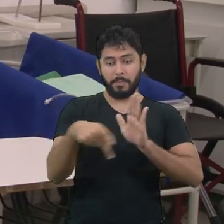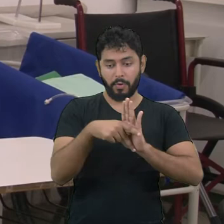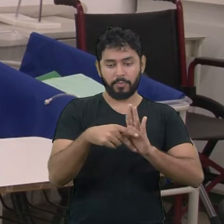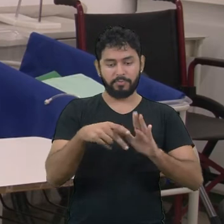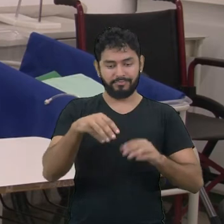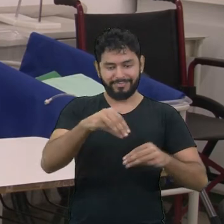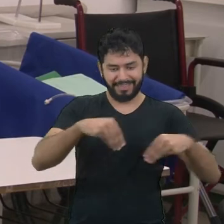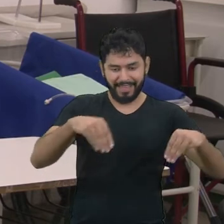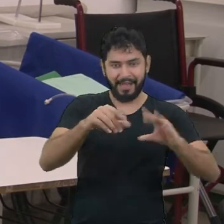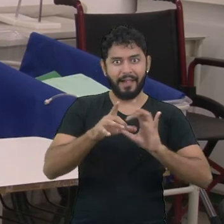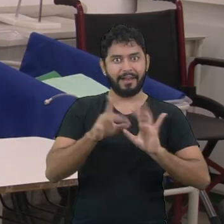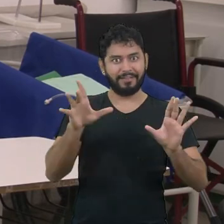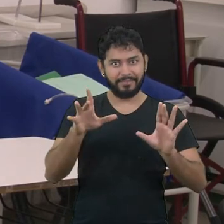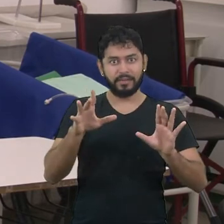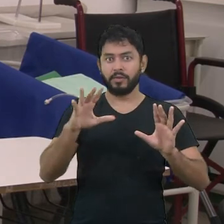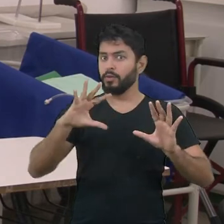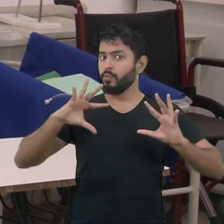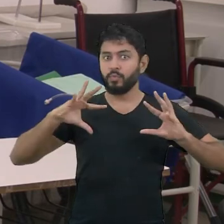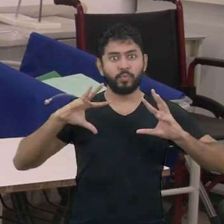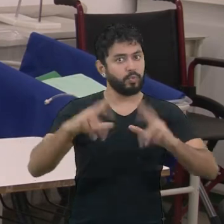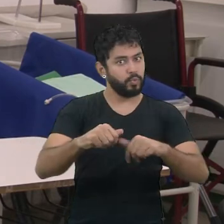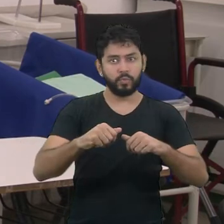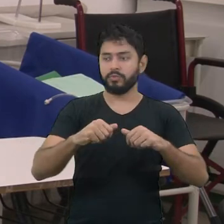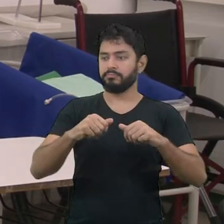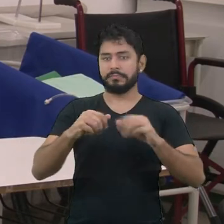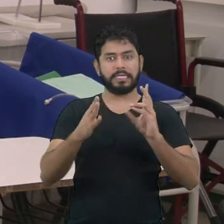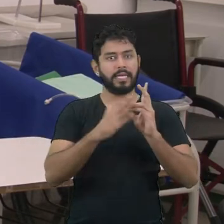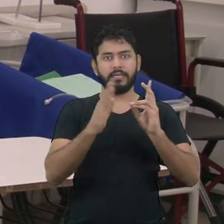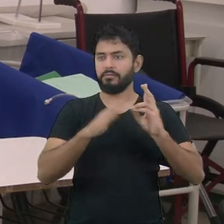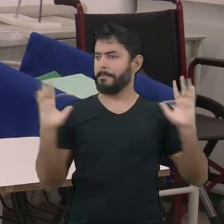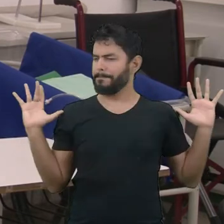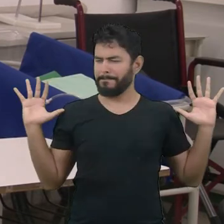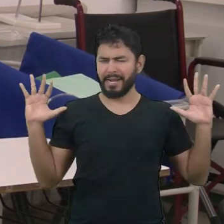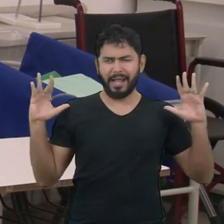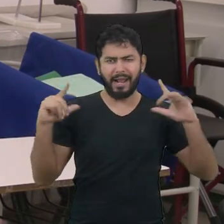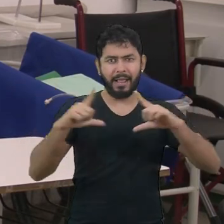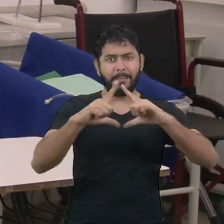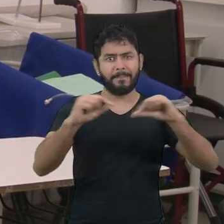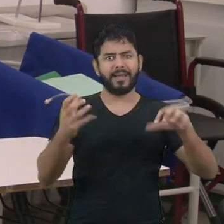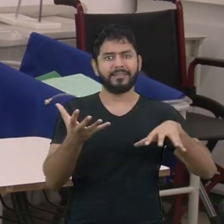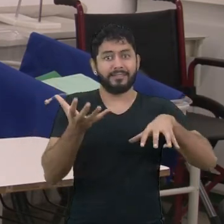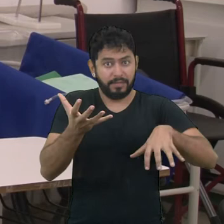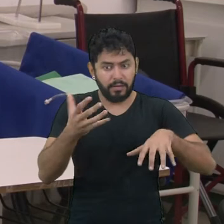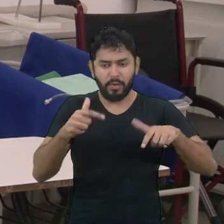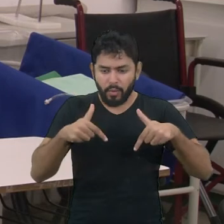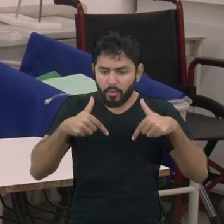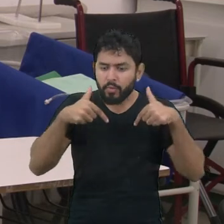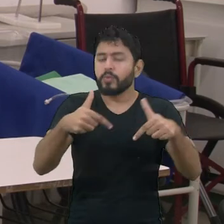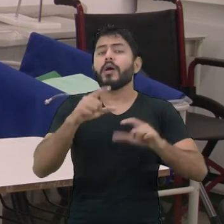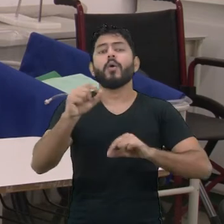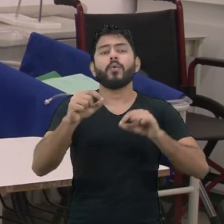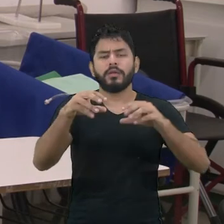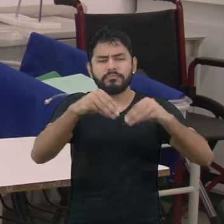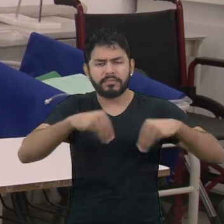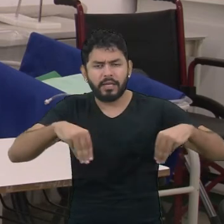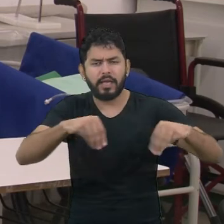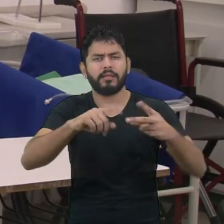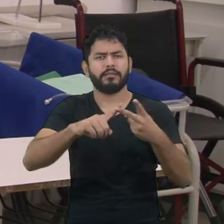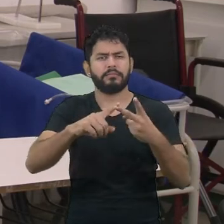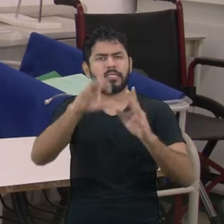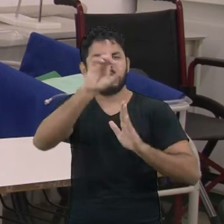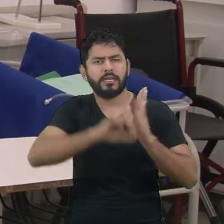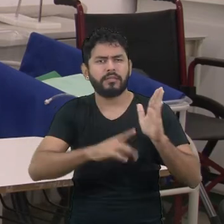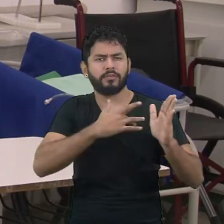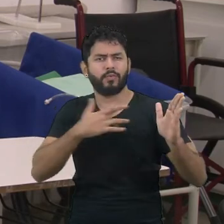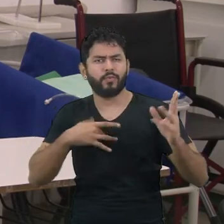que todos os povos indígenas se reúnem à Brasília, vão à Brasília, e vão lutar por questão de território, por direito à saúde, por direito à educação, e uma